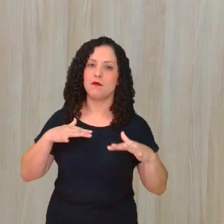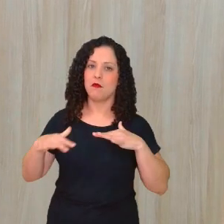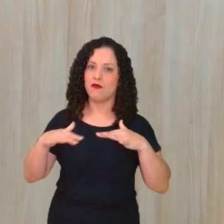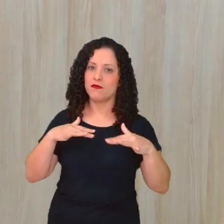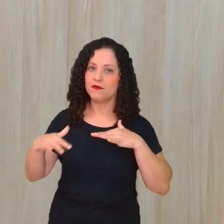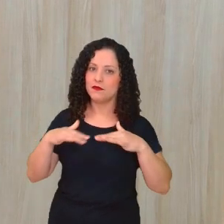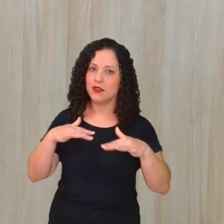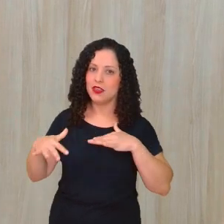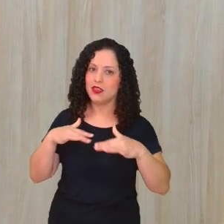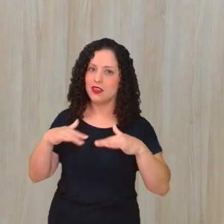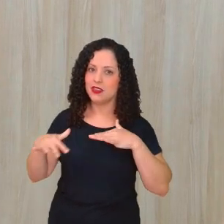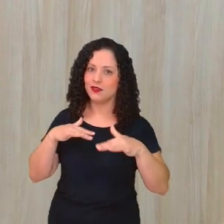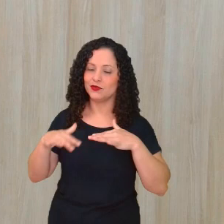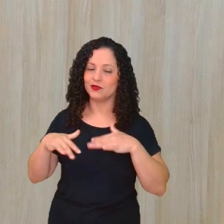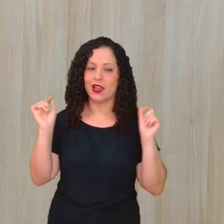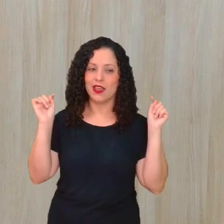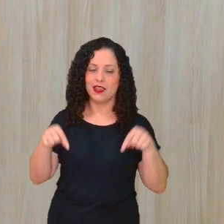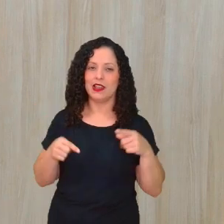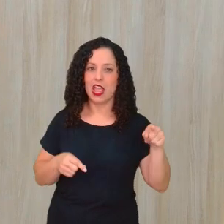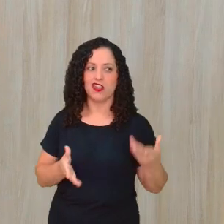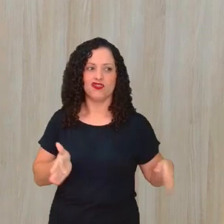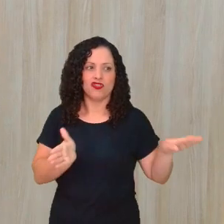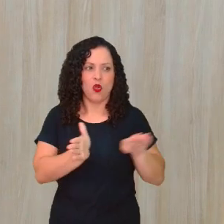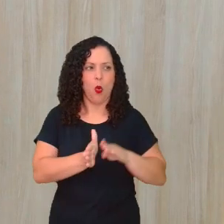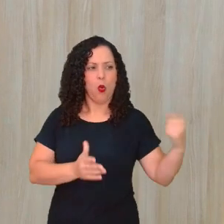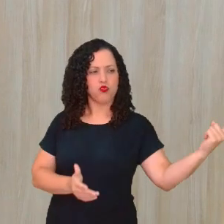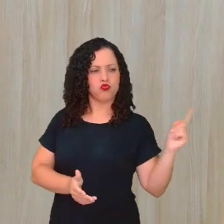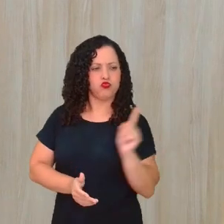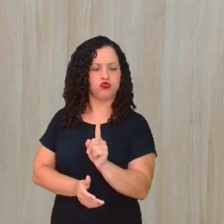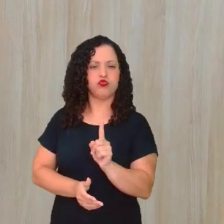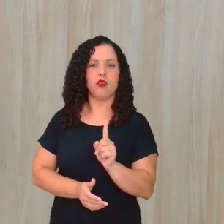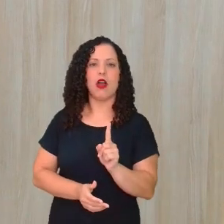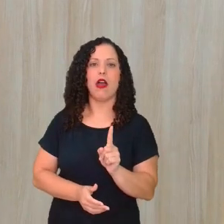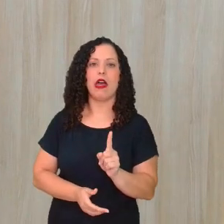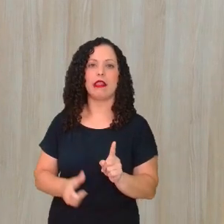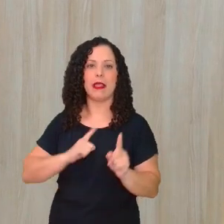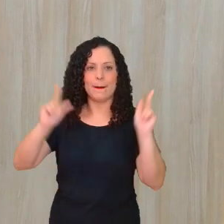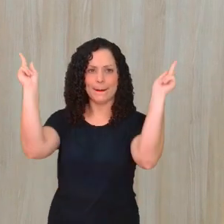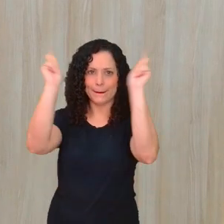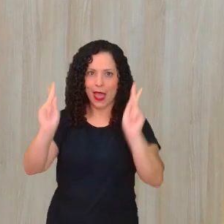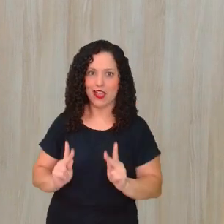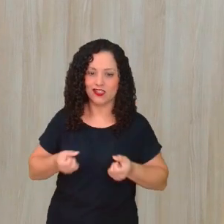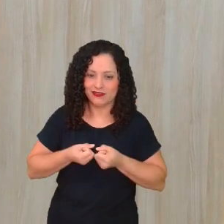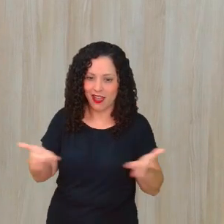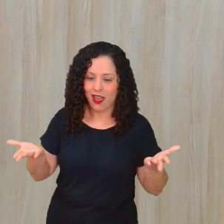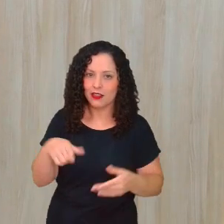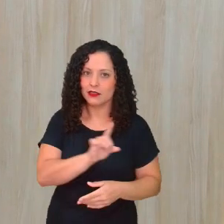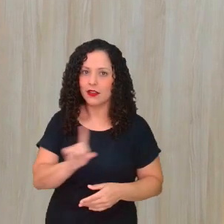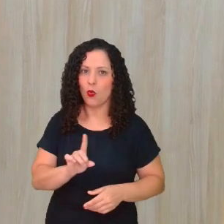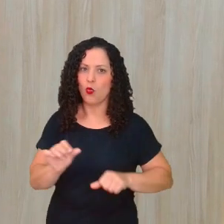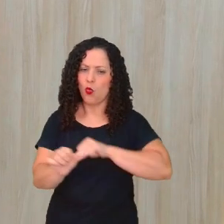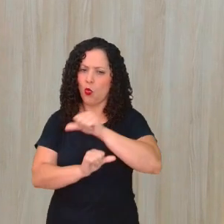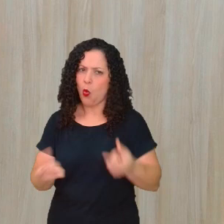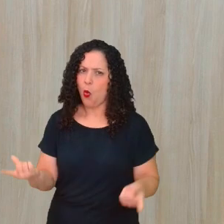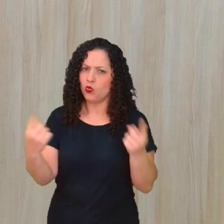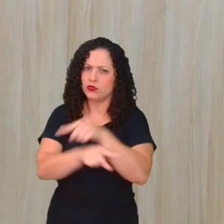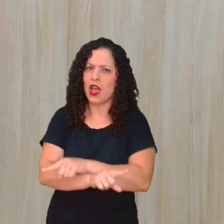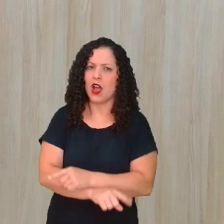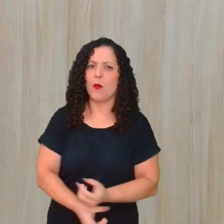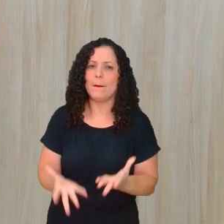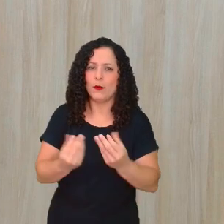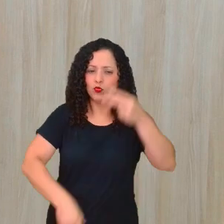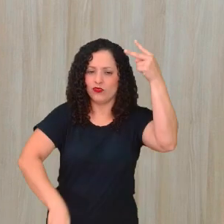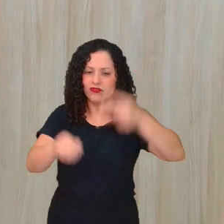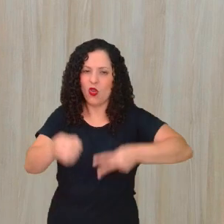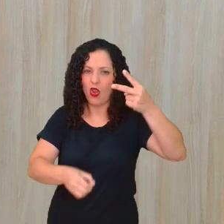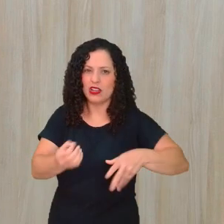que teve caráter, ele não chegou no governo para ter caráter nenhum pacífico, e sim de muita violência e repressão. E ainda